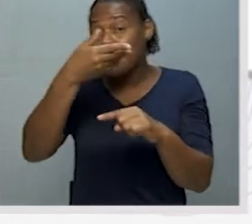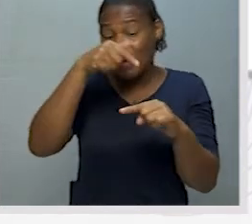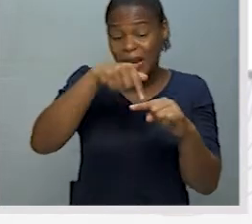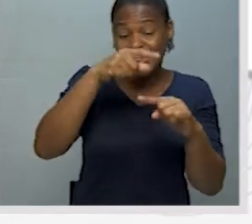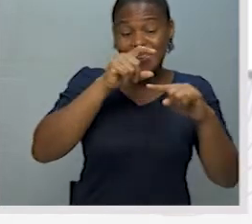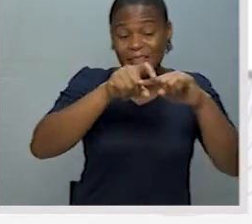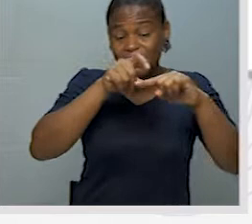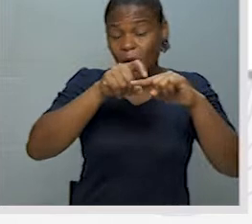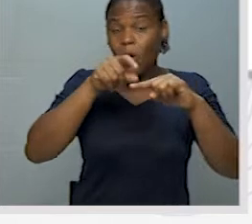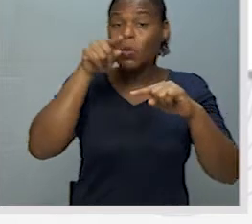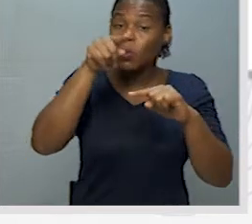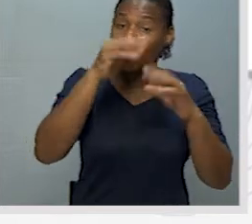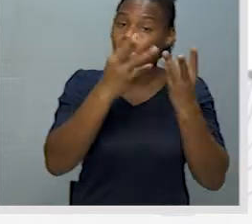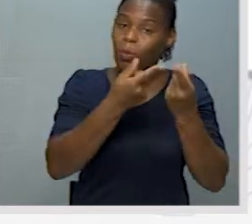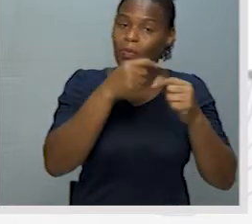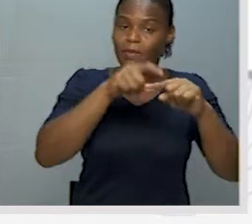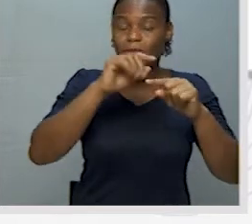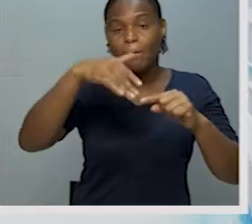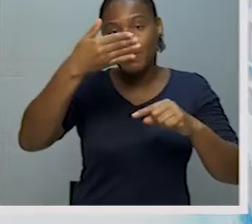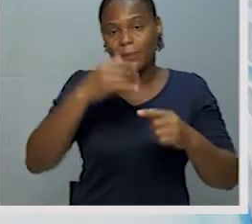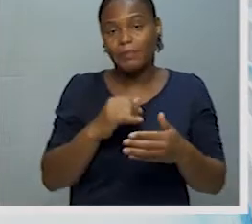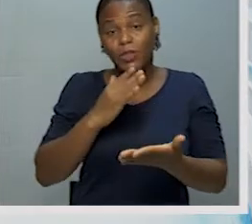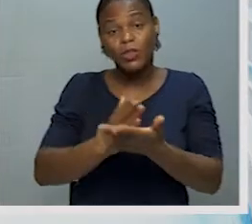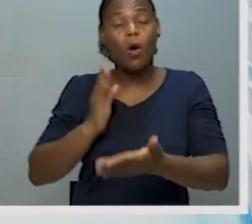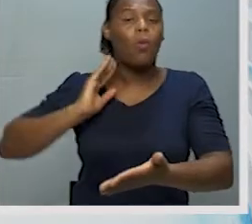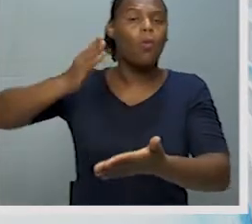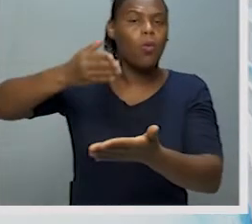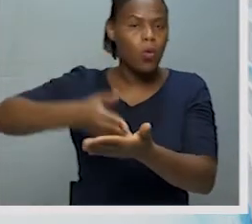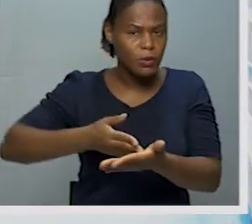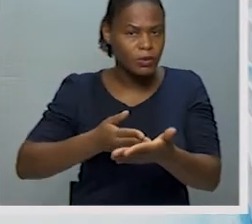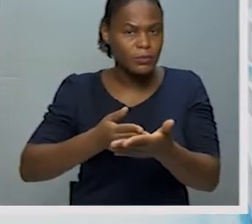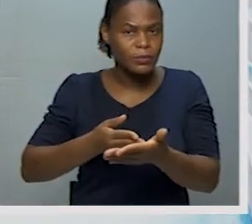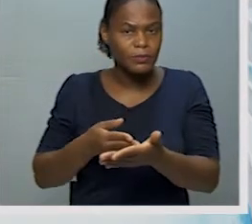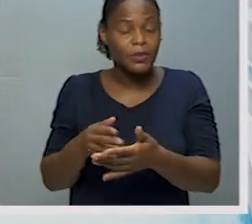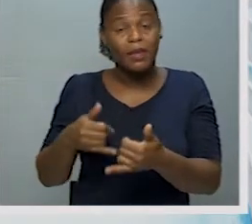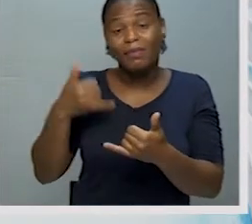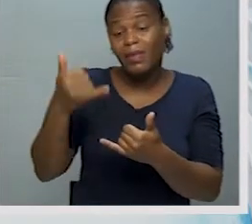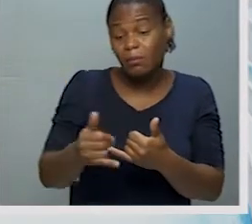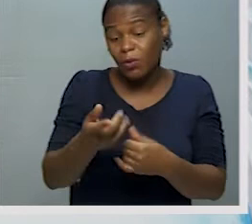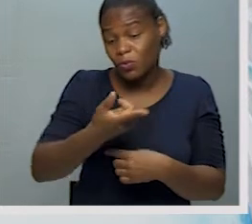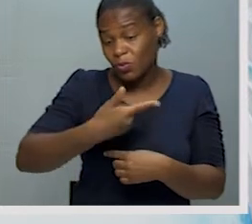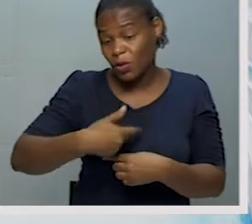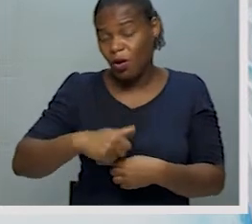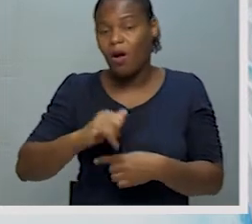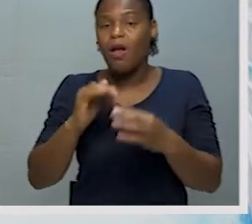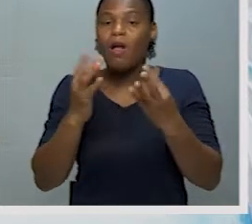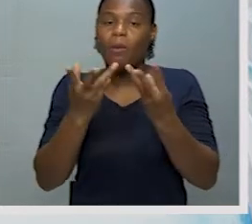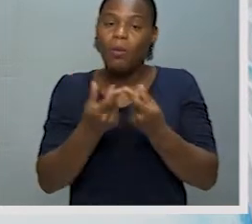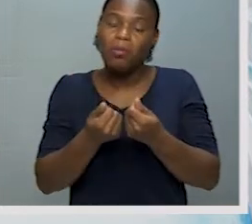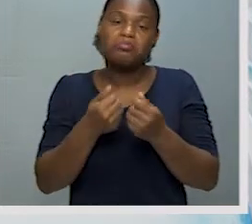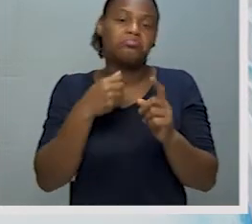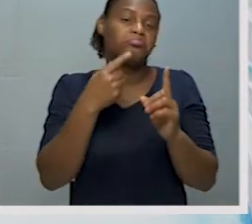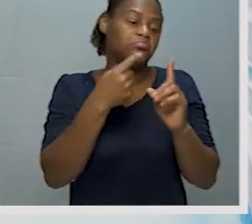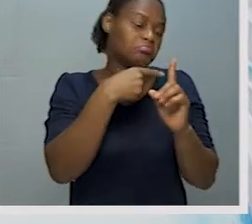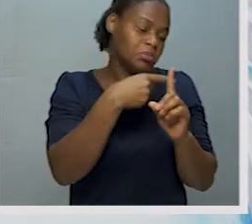primeiro lugar, você vai efetuar a divisão. E só por último, nós vamos efetuar